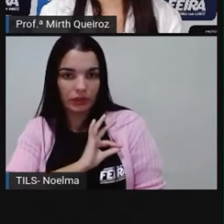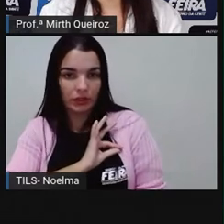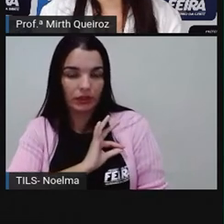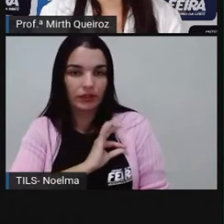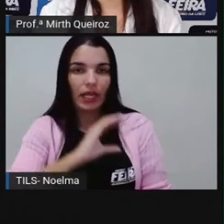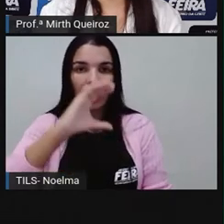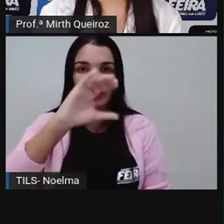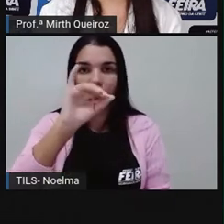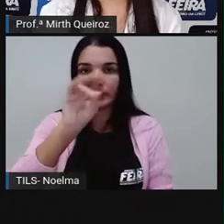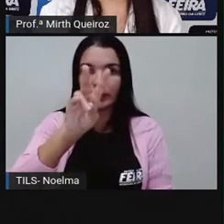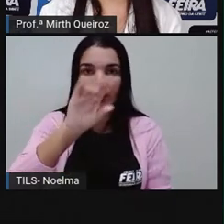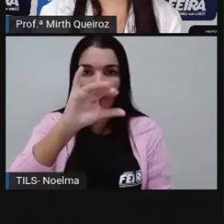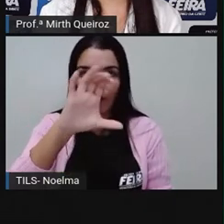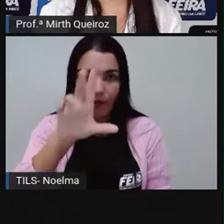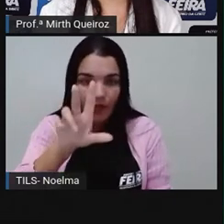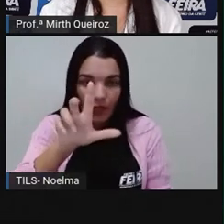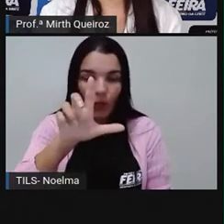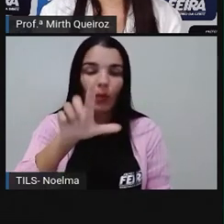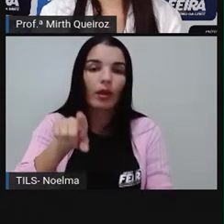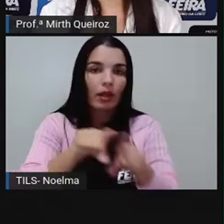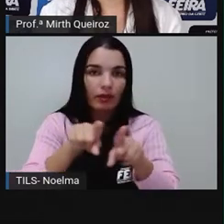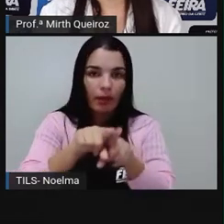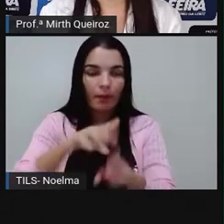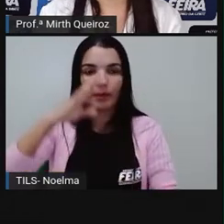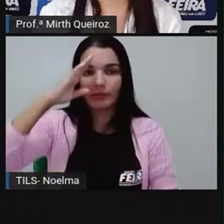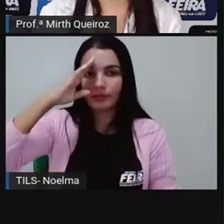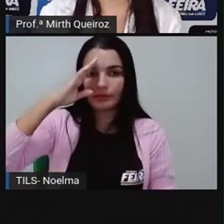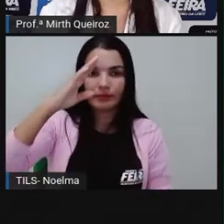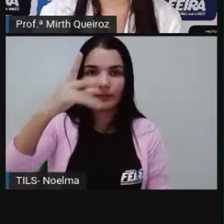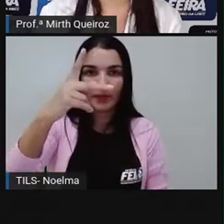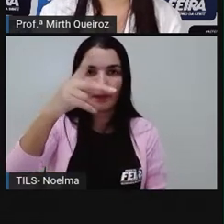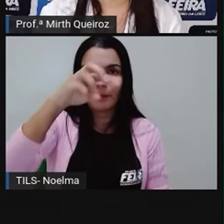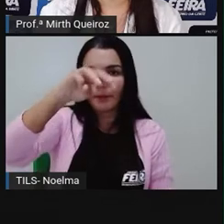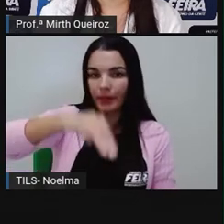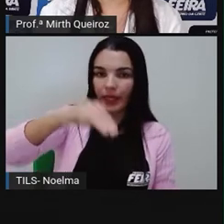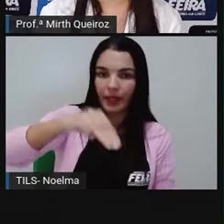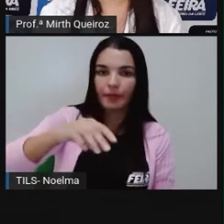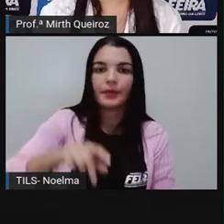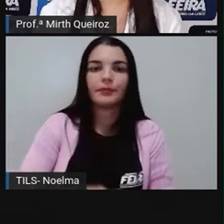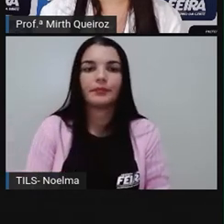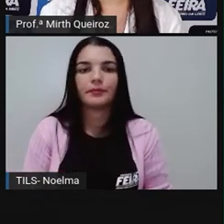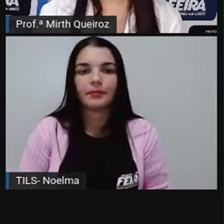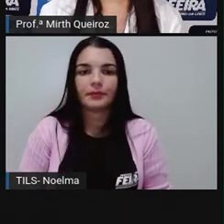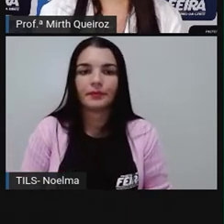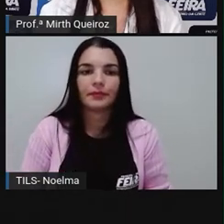governador, ele é responsável, por comandar essas polícias.